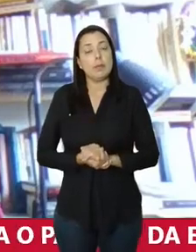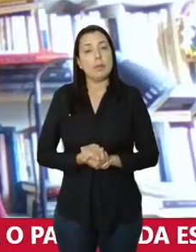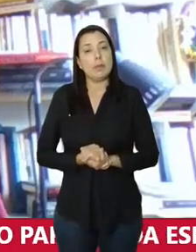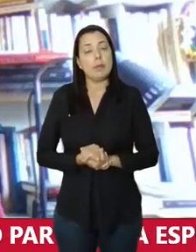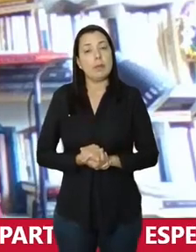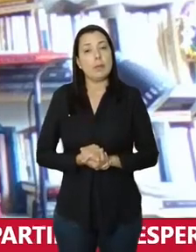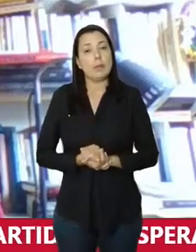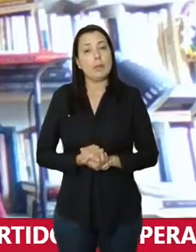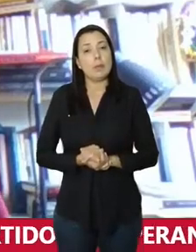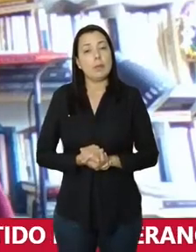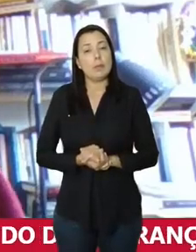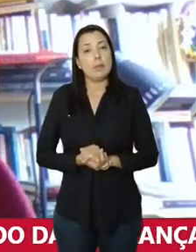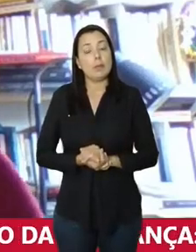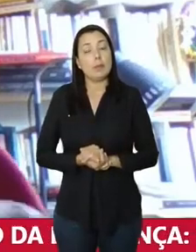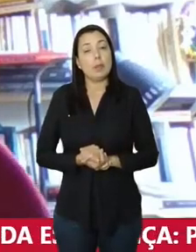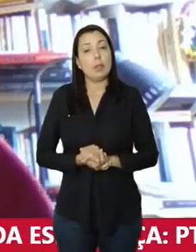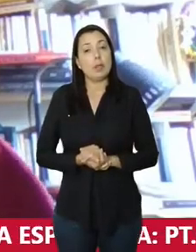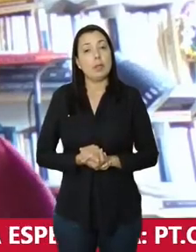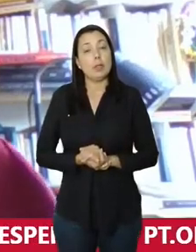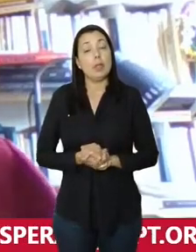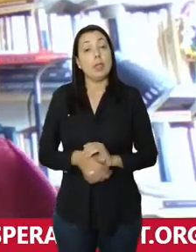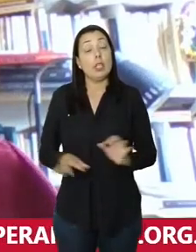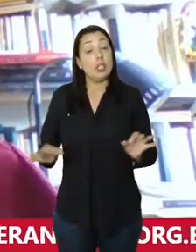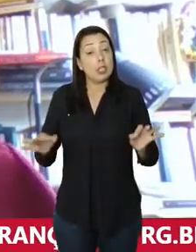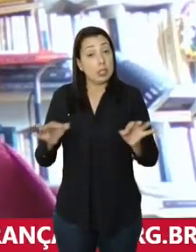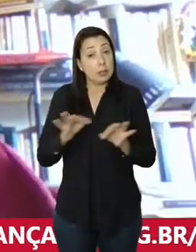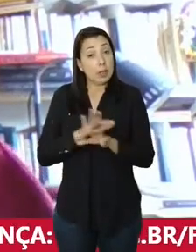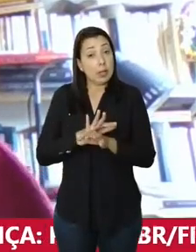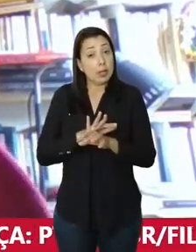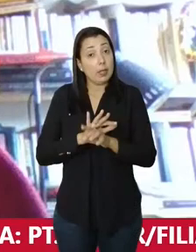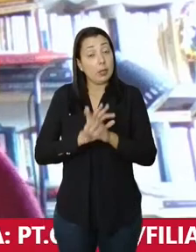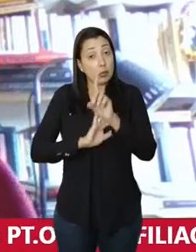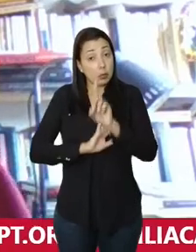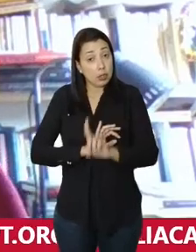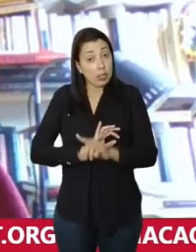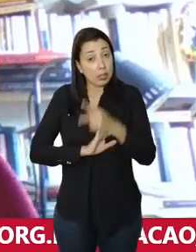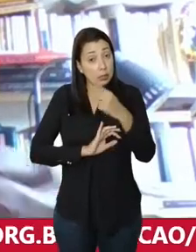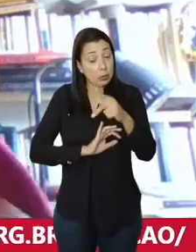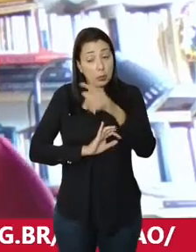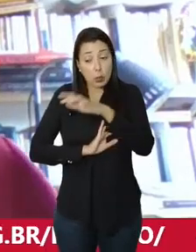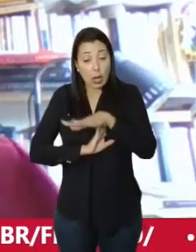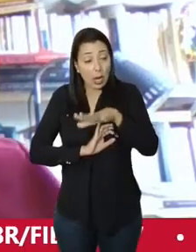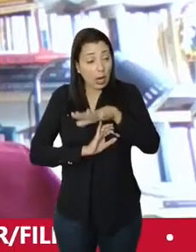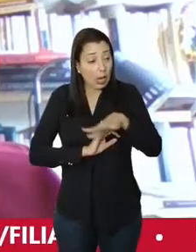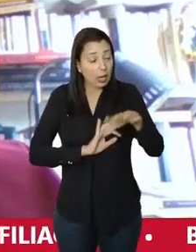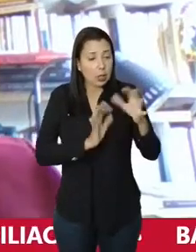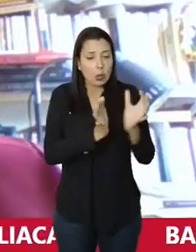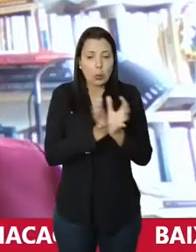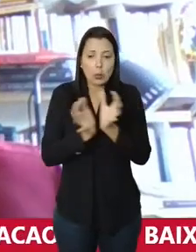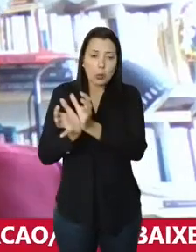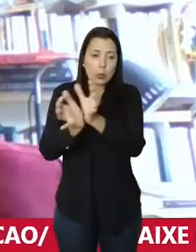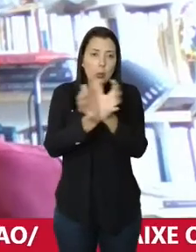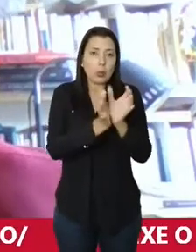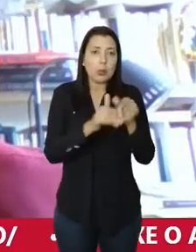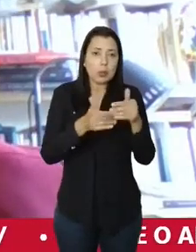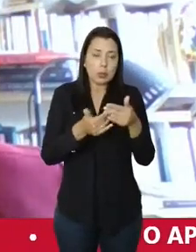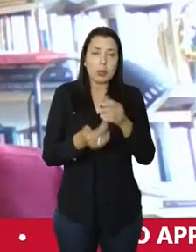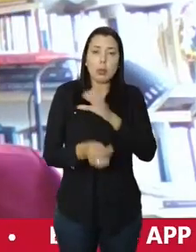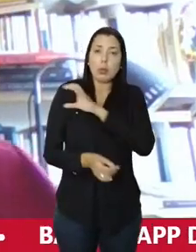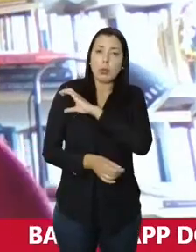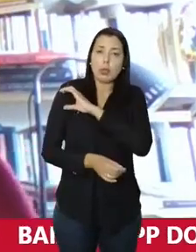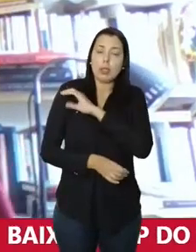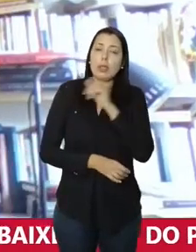sobre o desmonte de direitos nas suas áreas. Escrevemos através dos NAPs. Como eu coordeno o